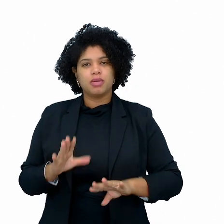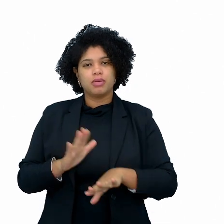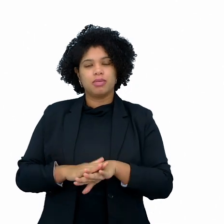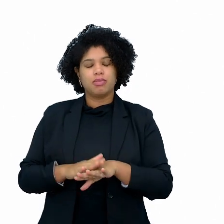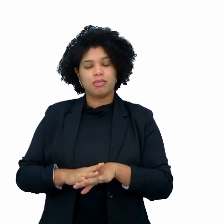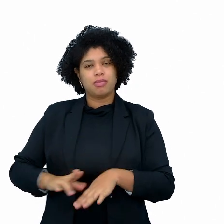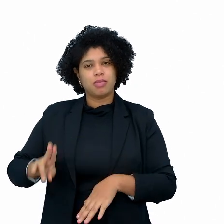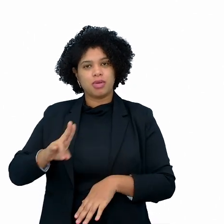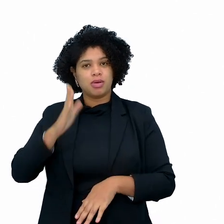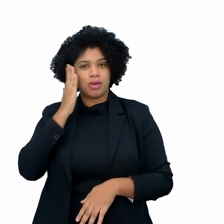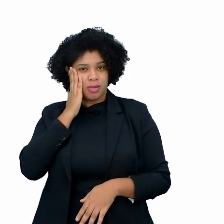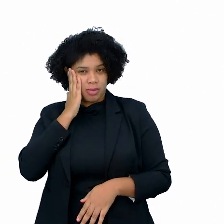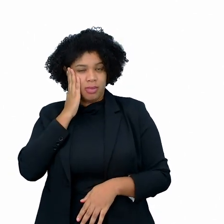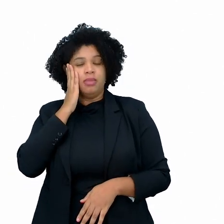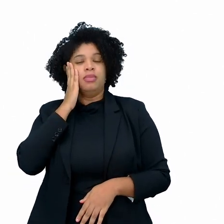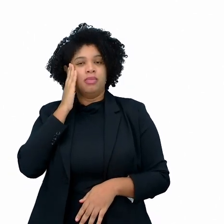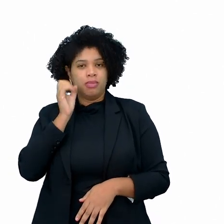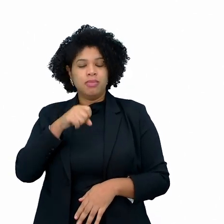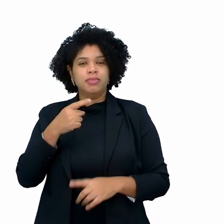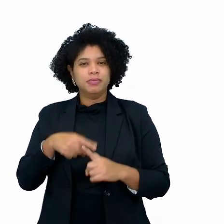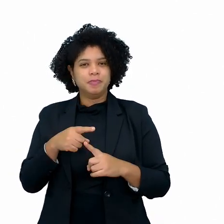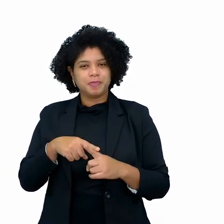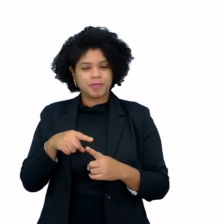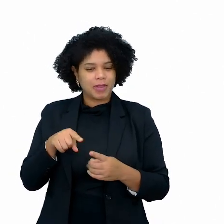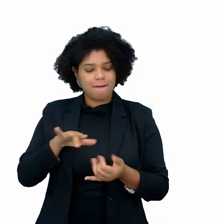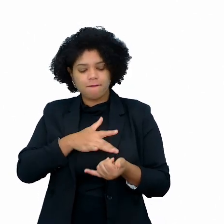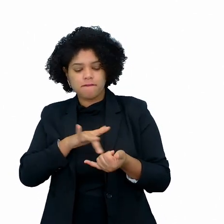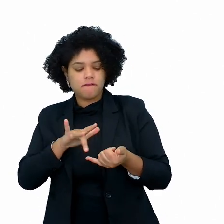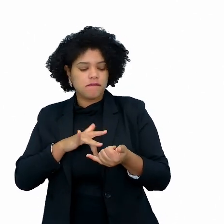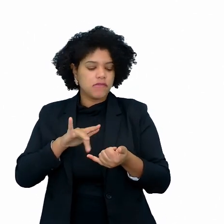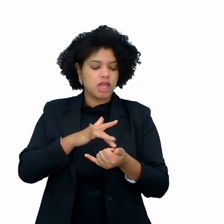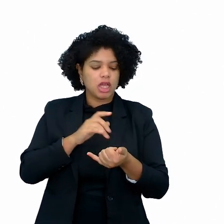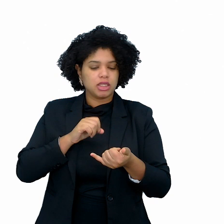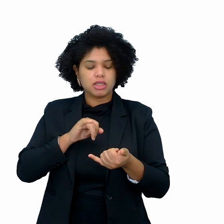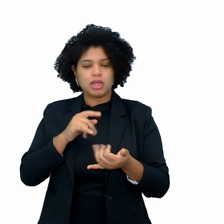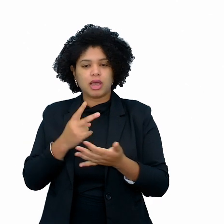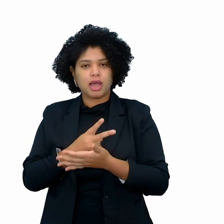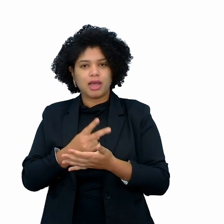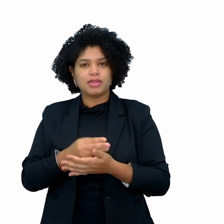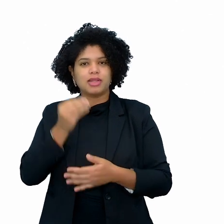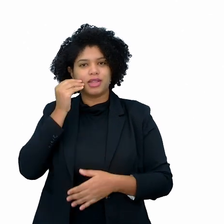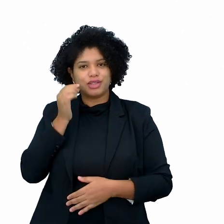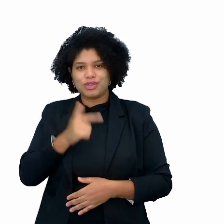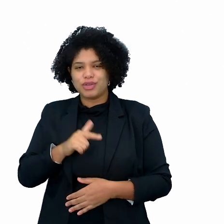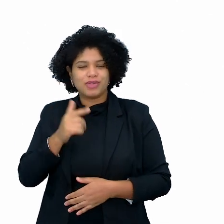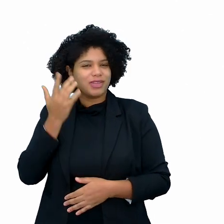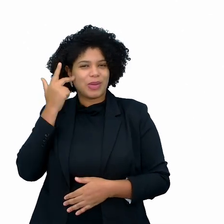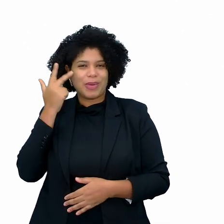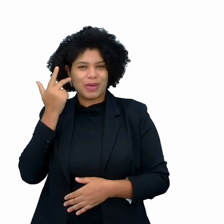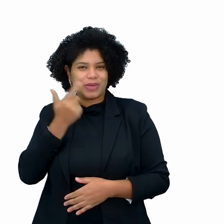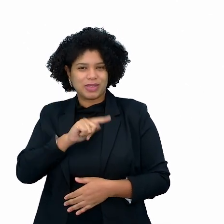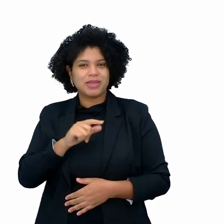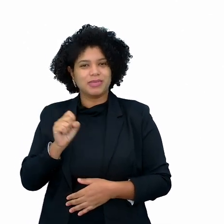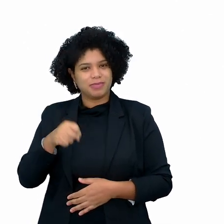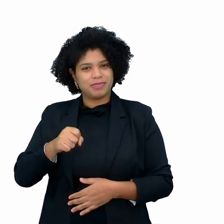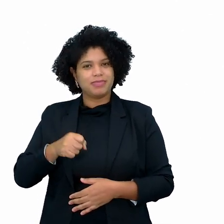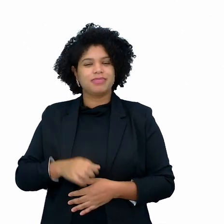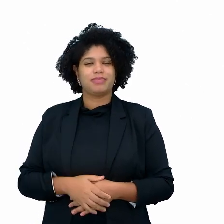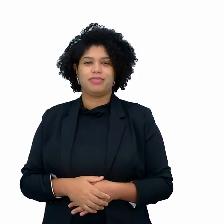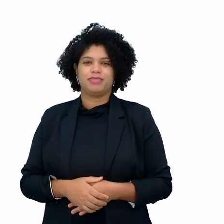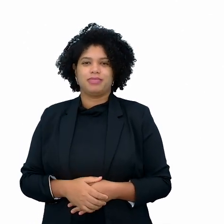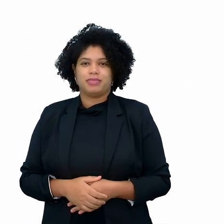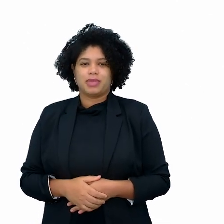Ele sabe mexer porque ele vai fuçando em tudo ali, né? O que dá errado, ele desliga e liga de novo e tá tudo certo. A gente não, a gente vai